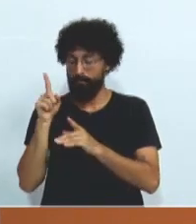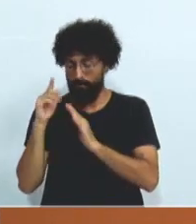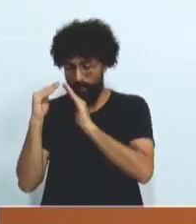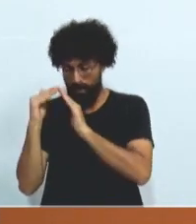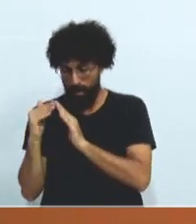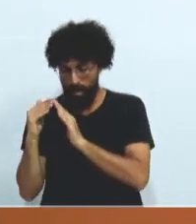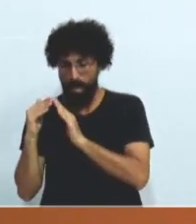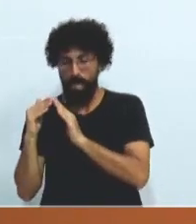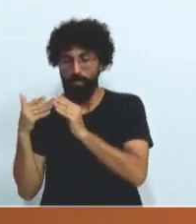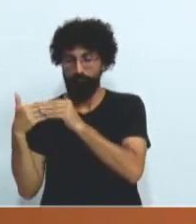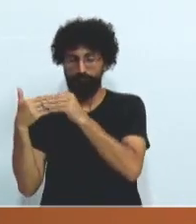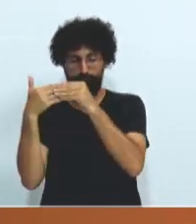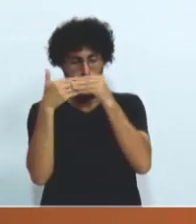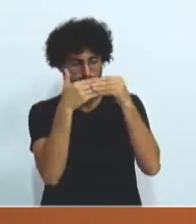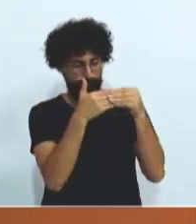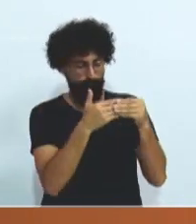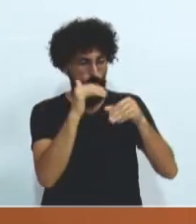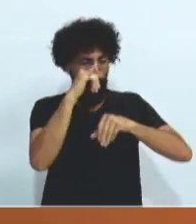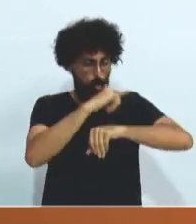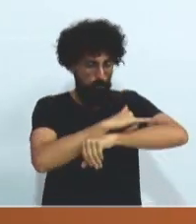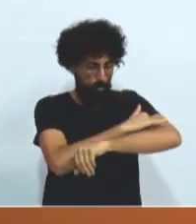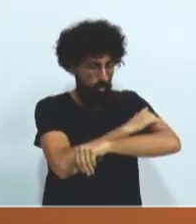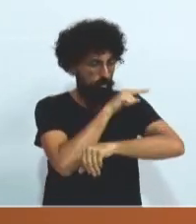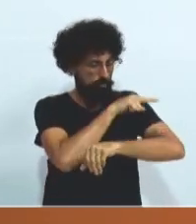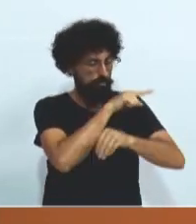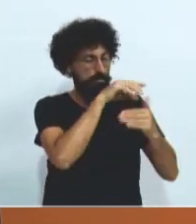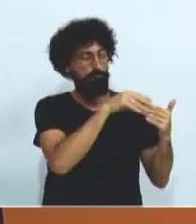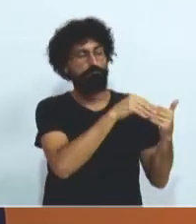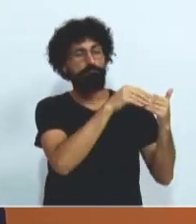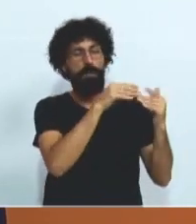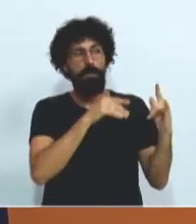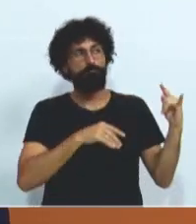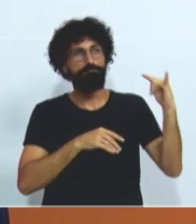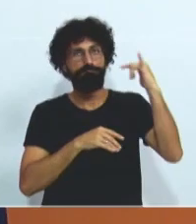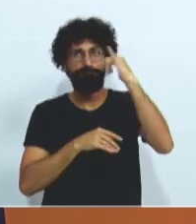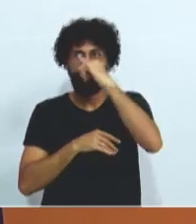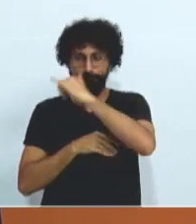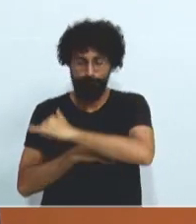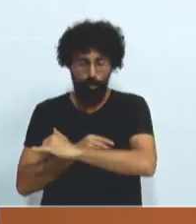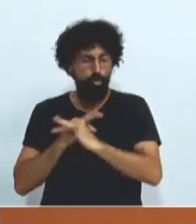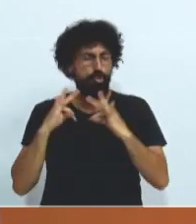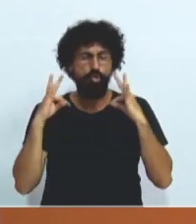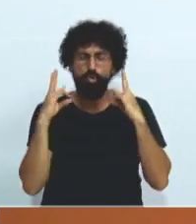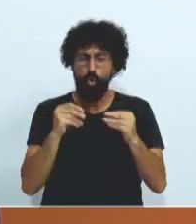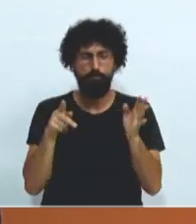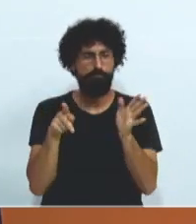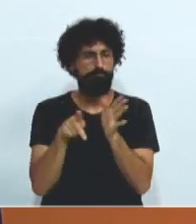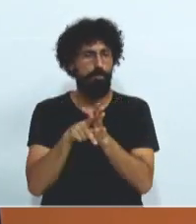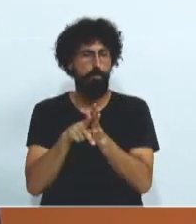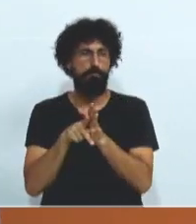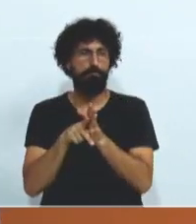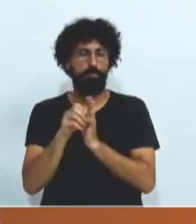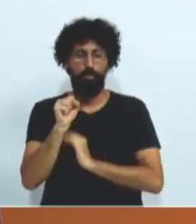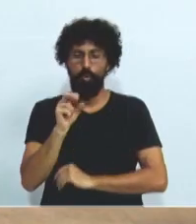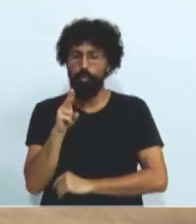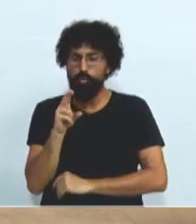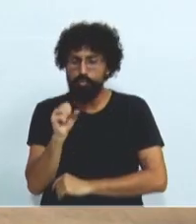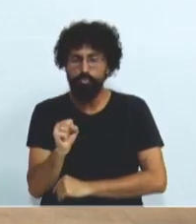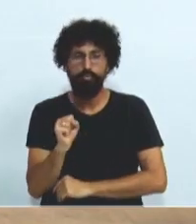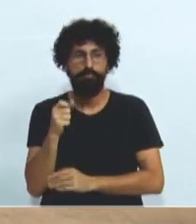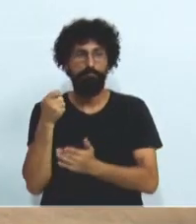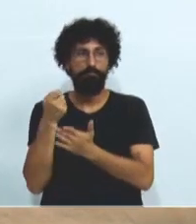aeroporto. Eles pagaram Uber, todo o transporte, translado, tudo pago pelo SUS. Tá